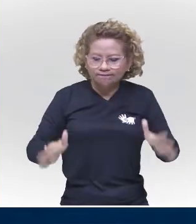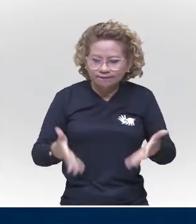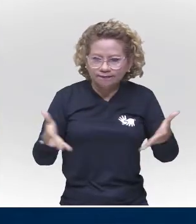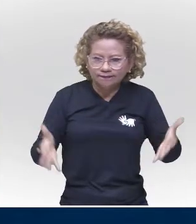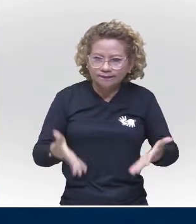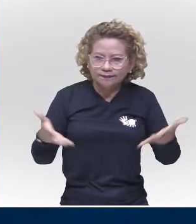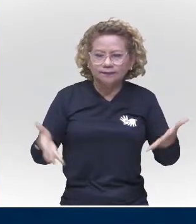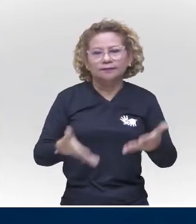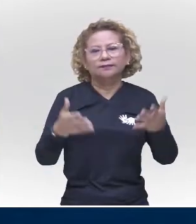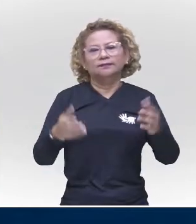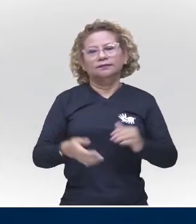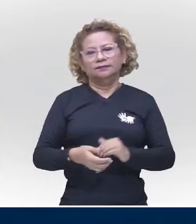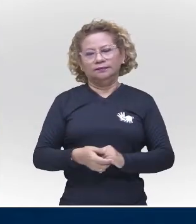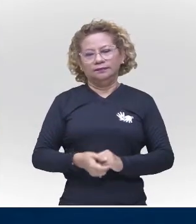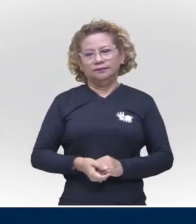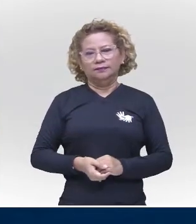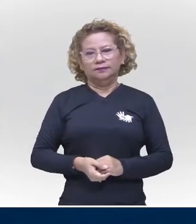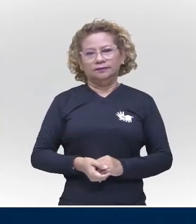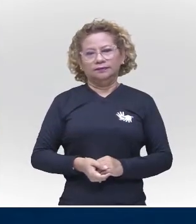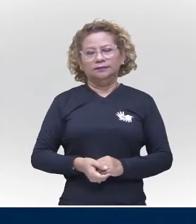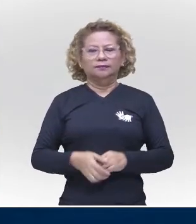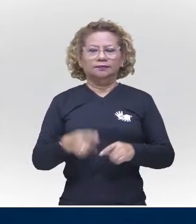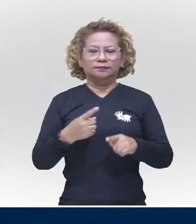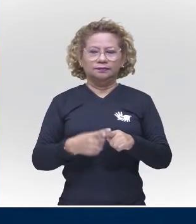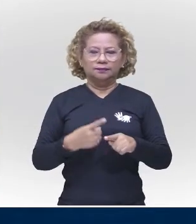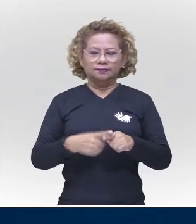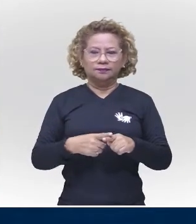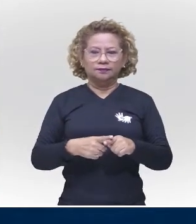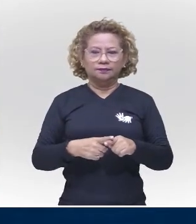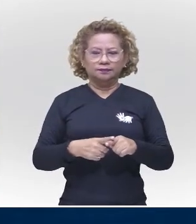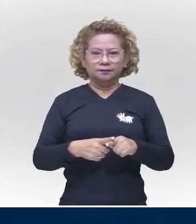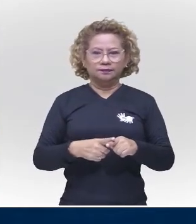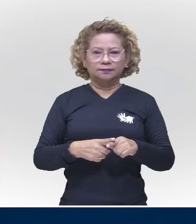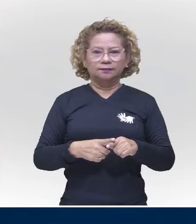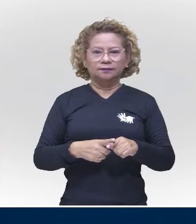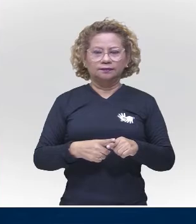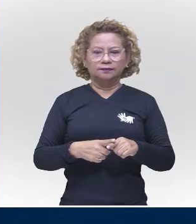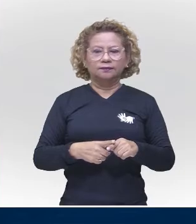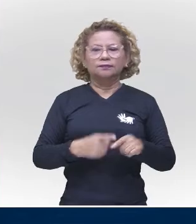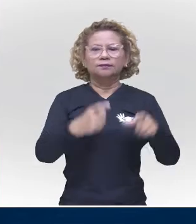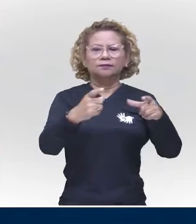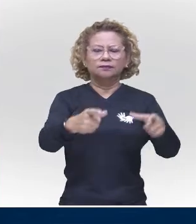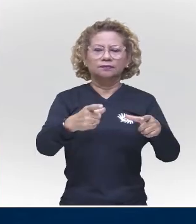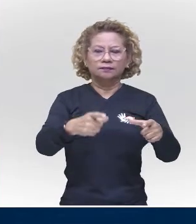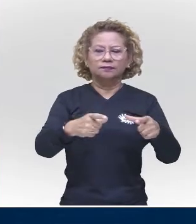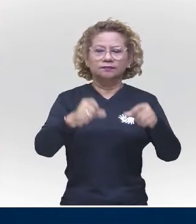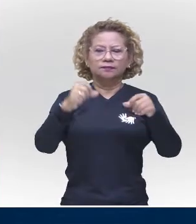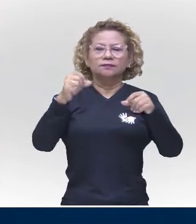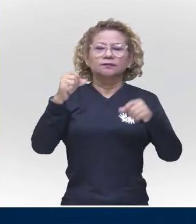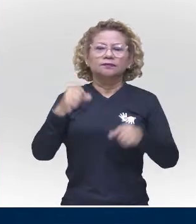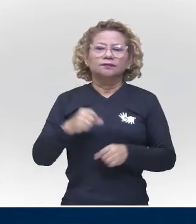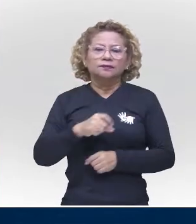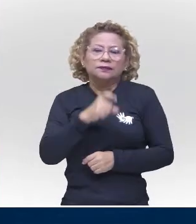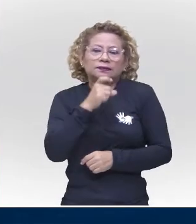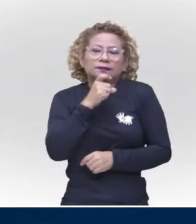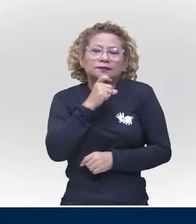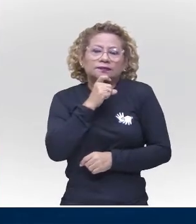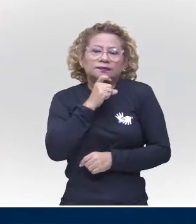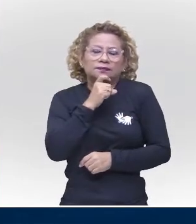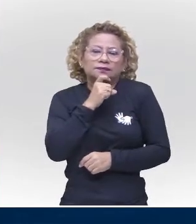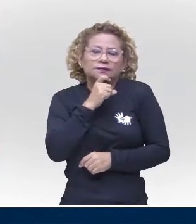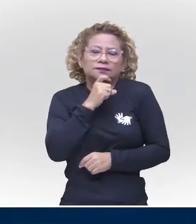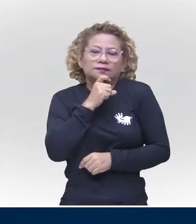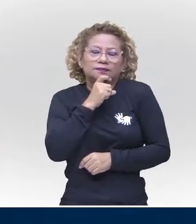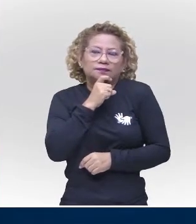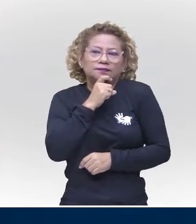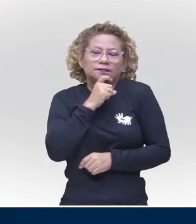que lá, normalmente, quando se é inverno, fica sem os locais de prática. Então, ele teve a